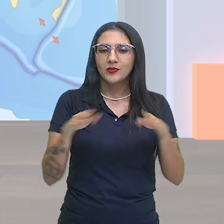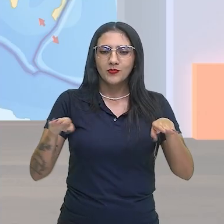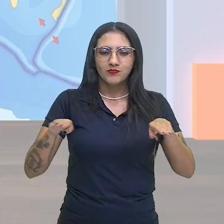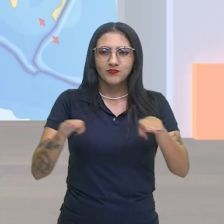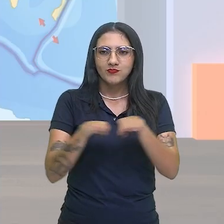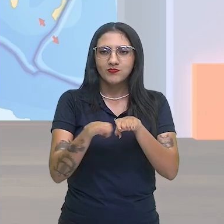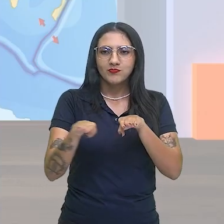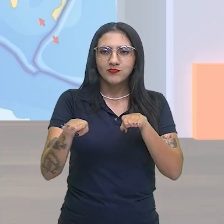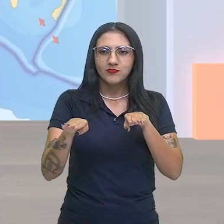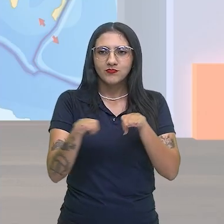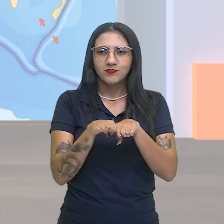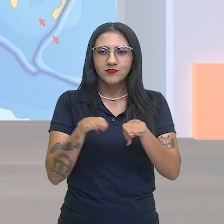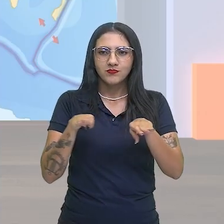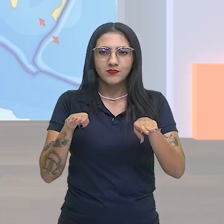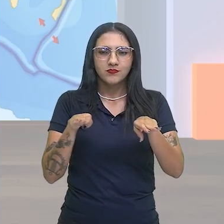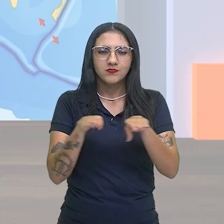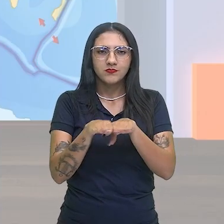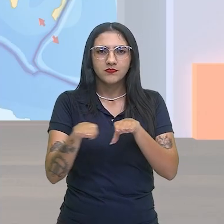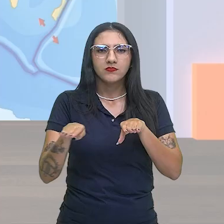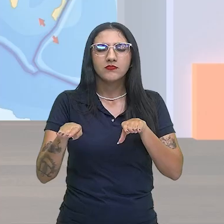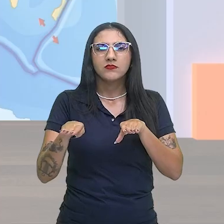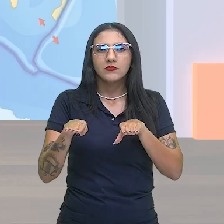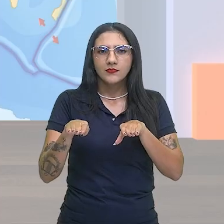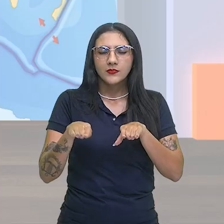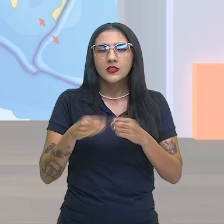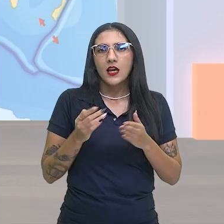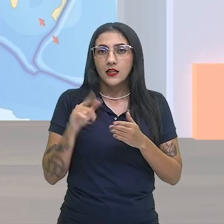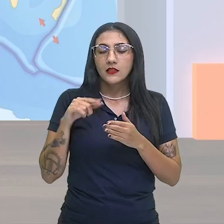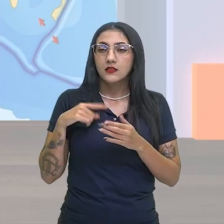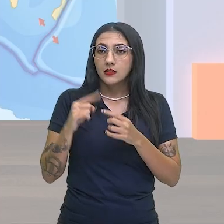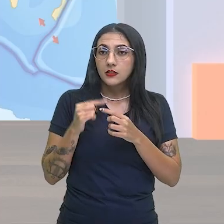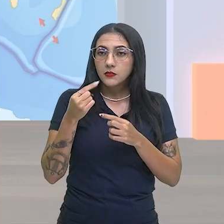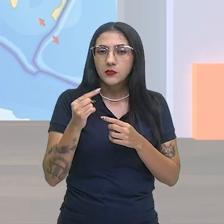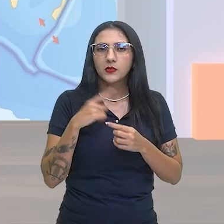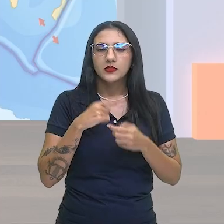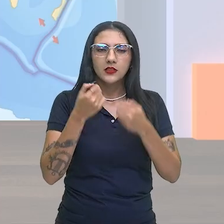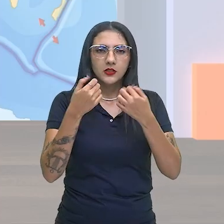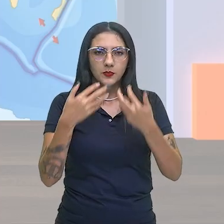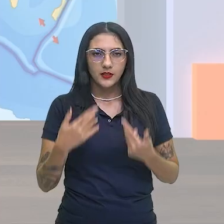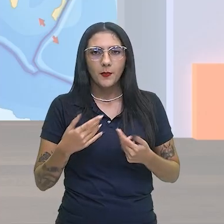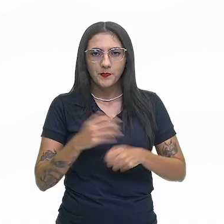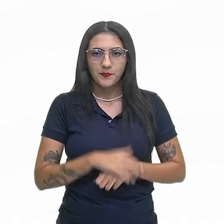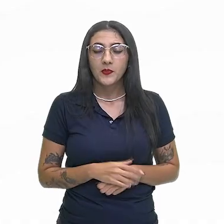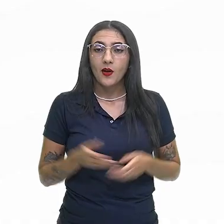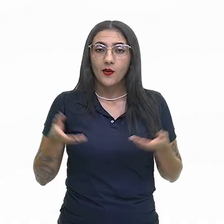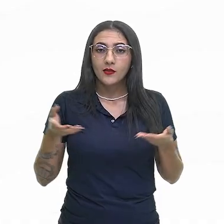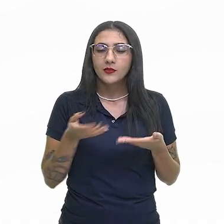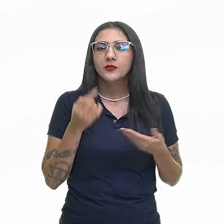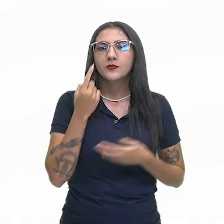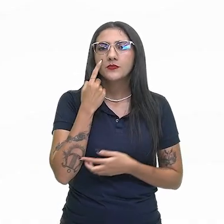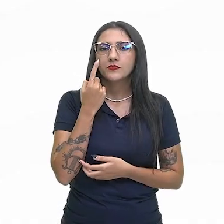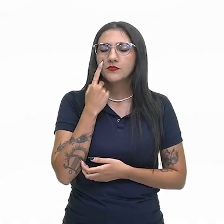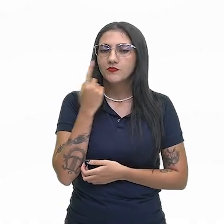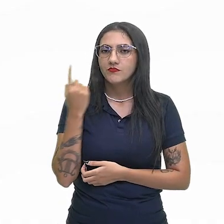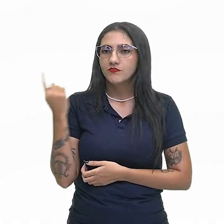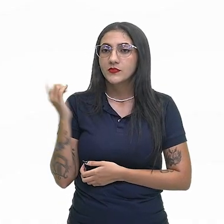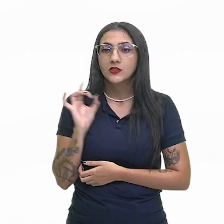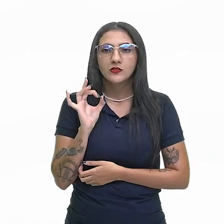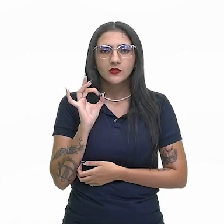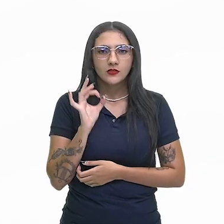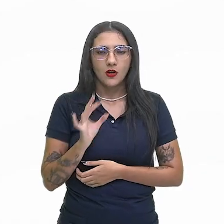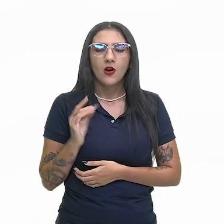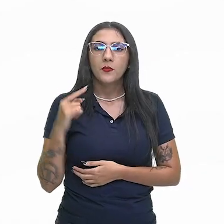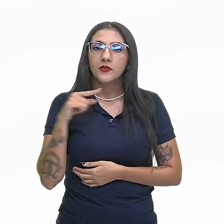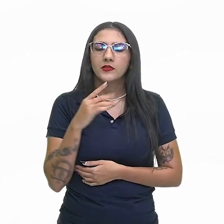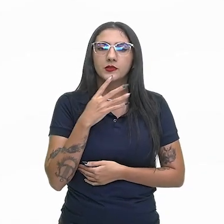vão formar os chamados dobramentos modernos, que a gente vai falar sobre eles daqui a pouco. Vamos dar uma olhada nessa tela mesmo, apenas aí com vocês,